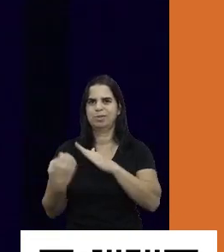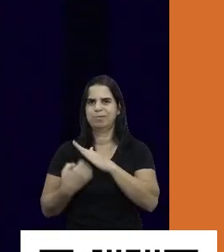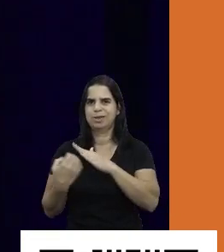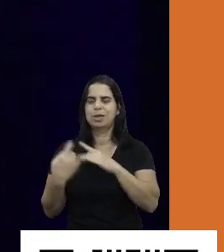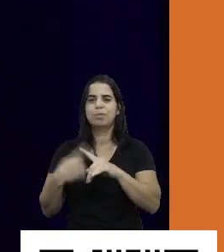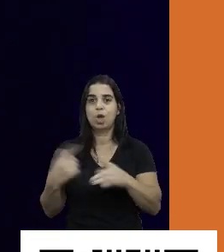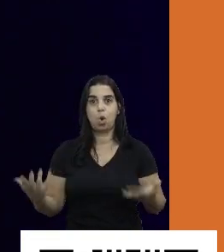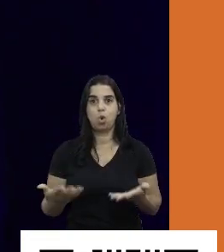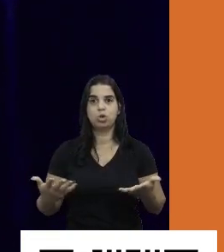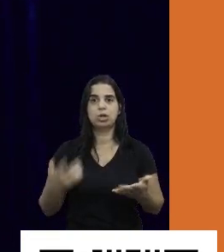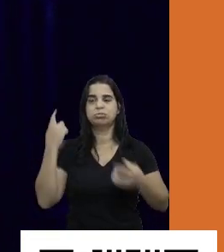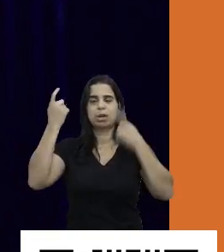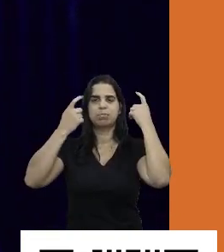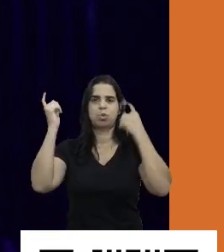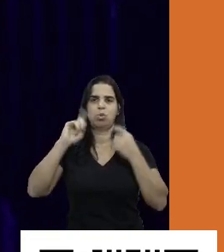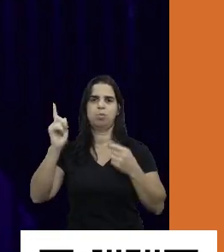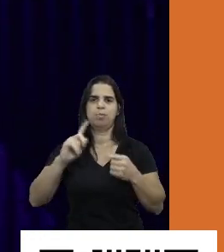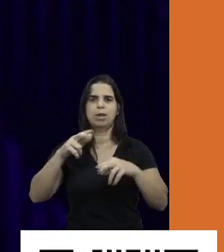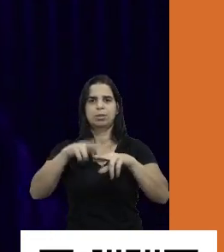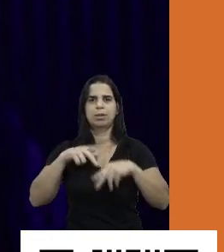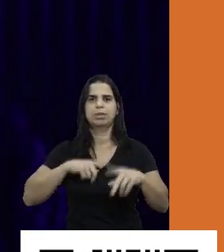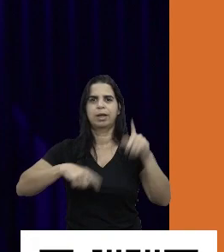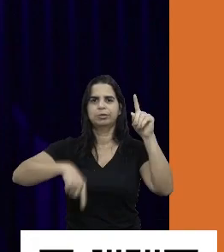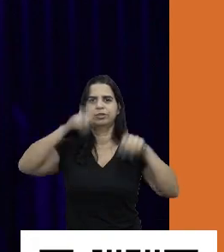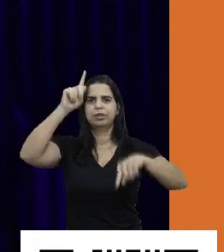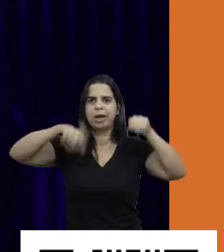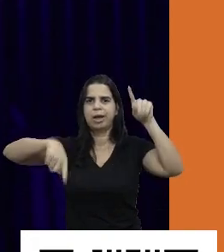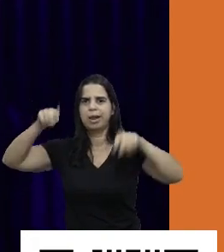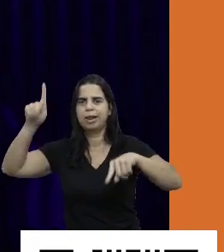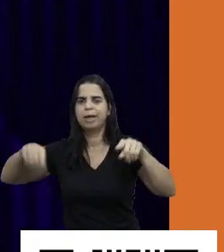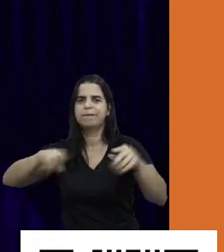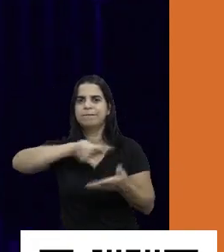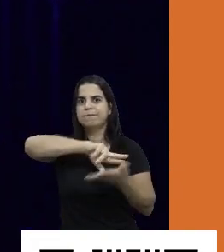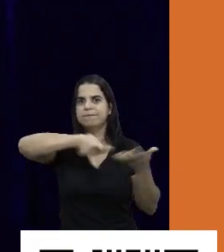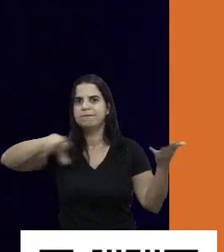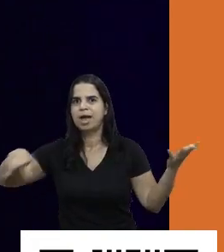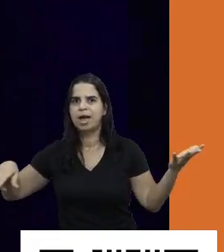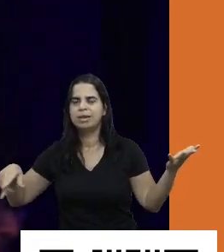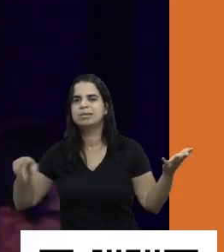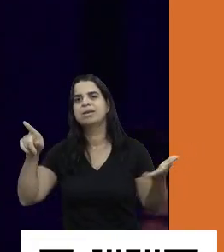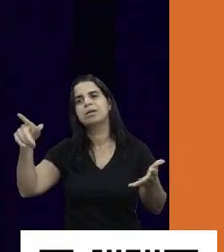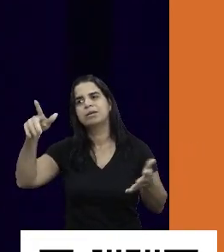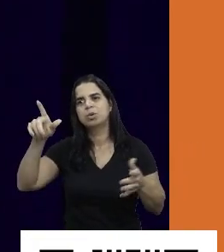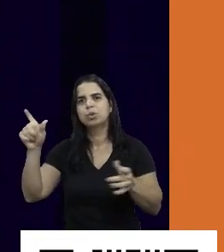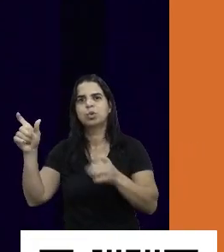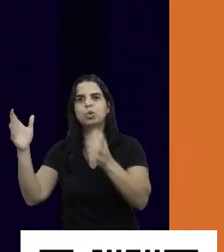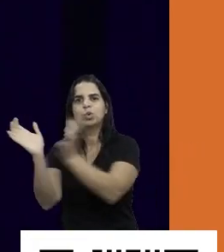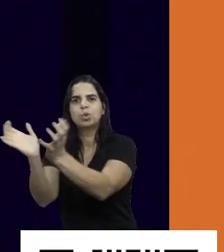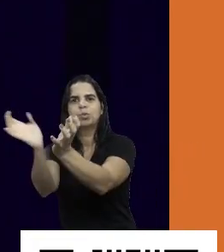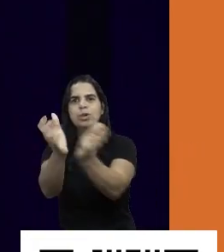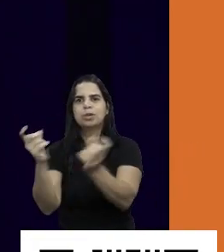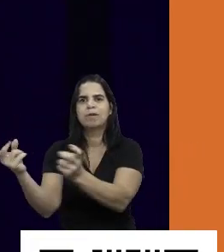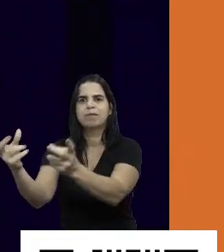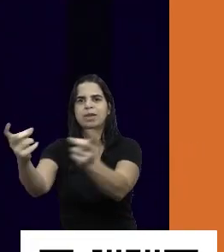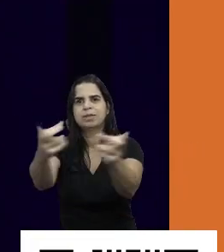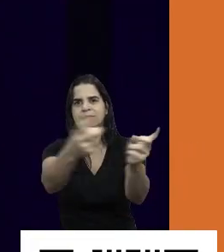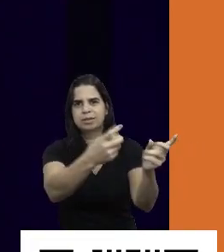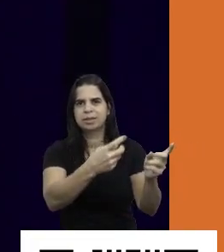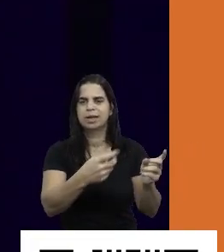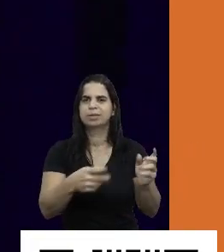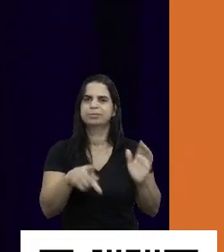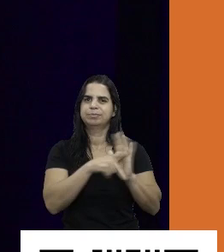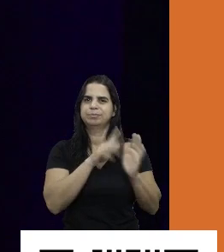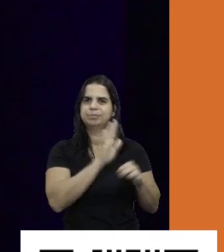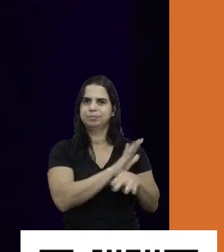preocupada com isso porque ela ganha na escala com Várias Pontas que estão vendendo isso para ela então você tem um dado